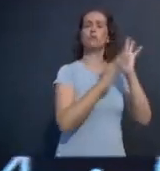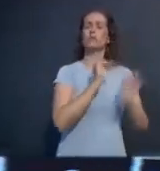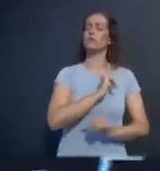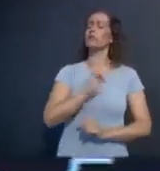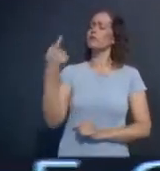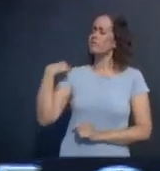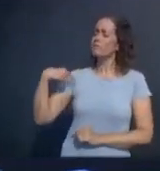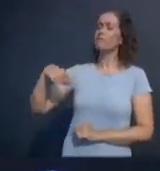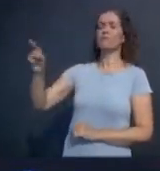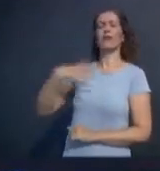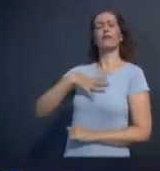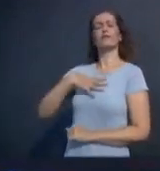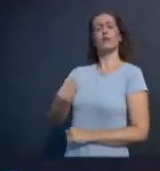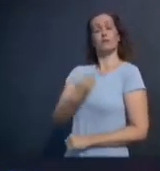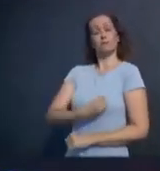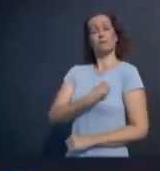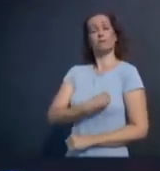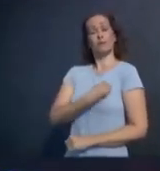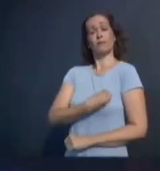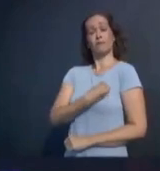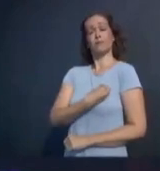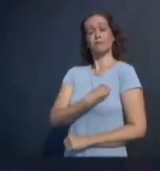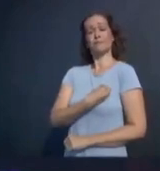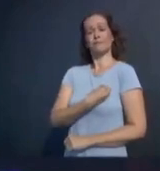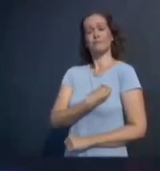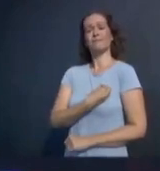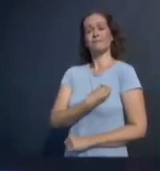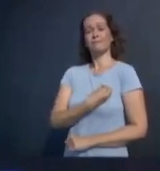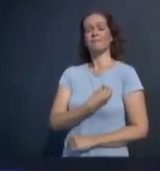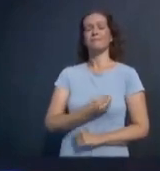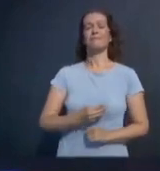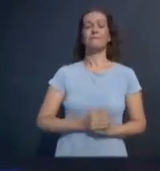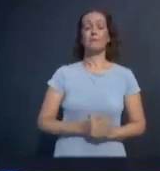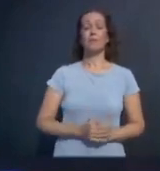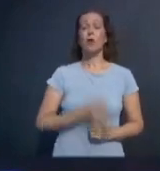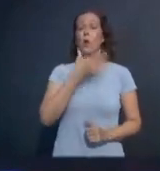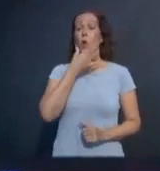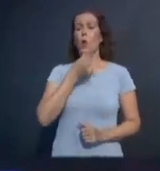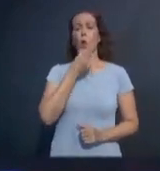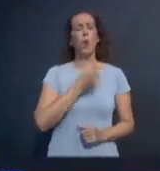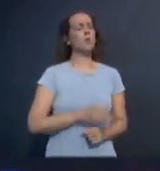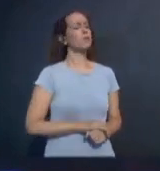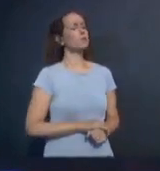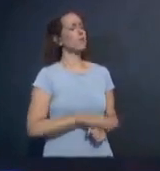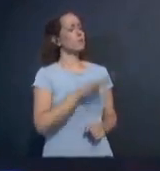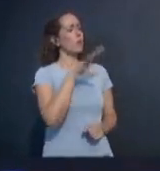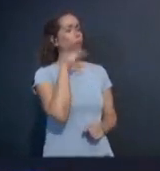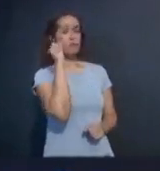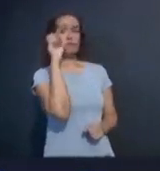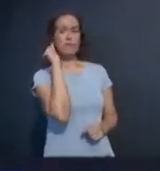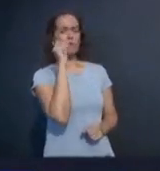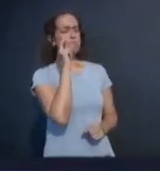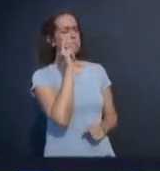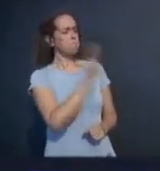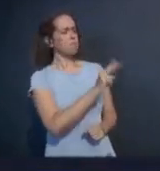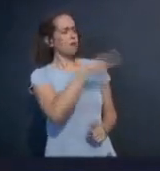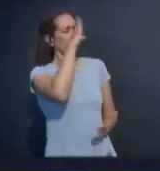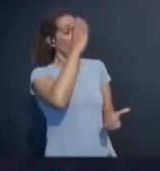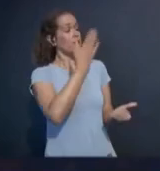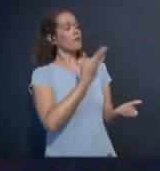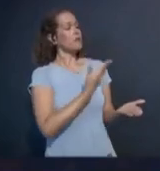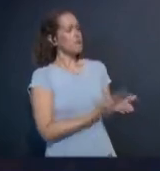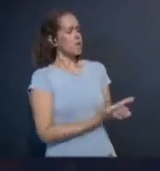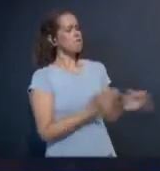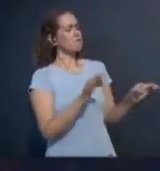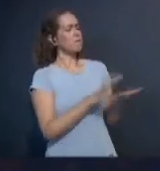filho vive. E diz assim: o homem creu na palavra de Jesus e